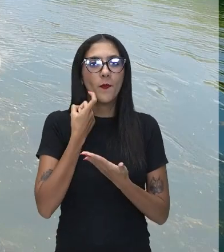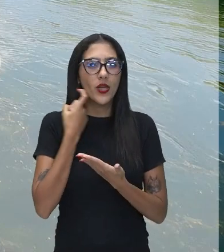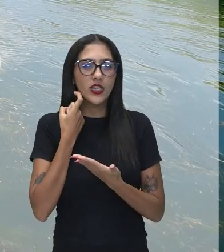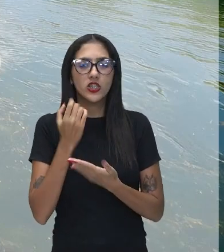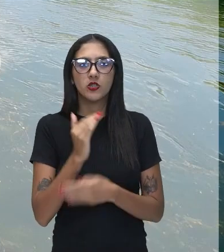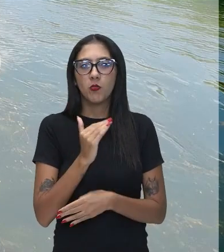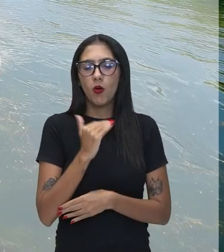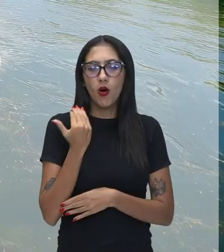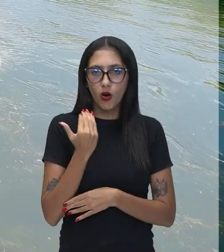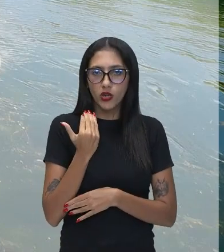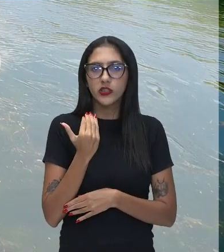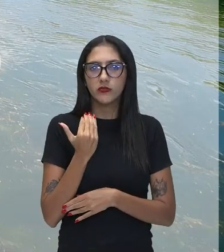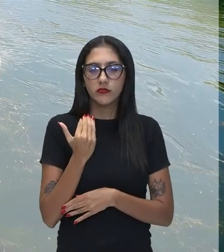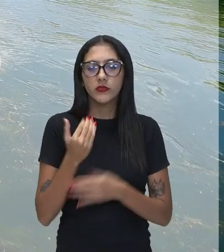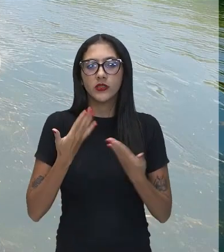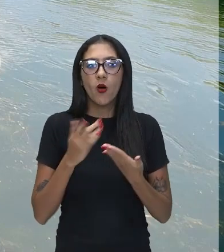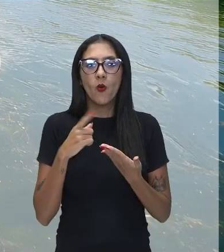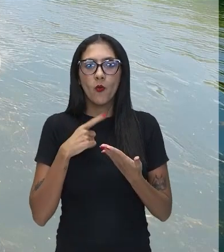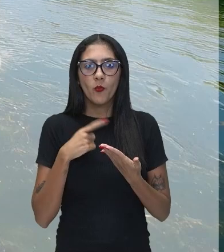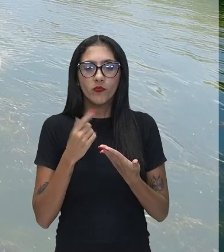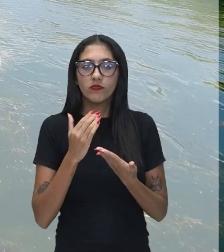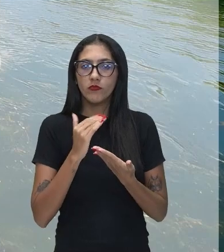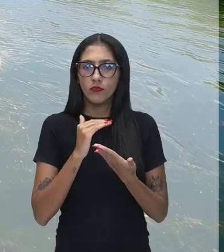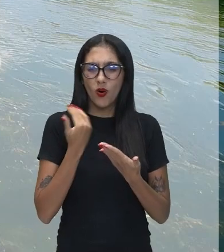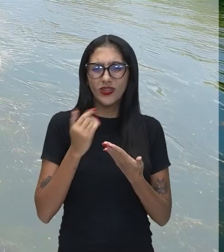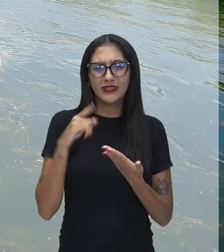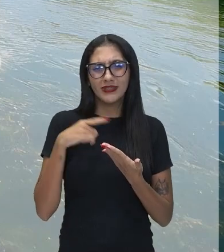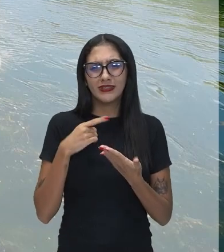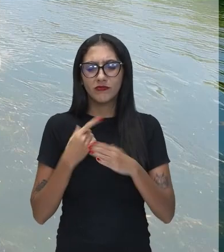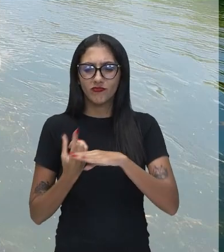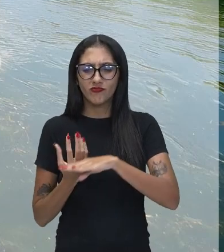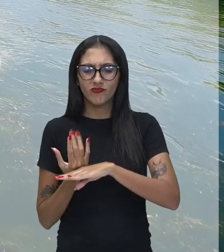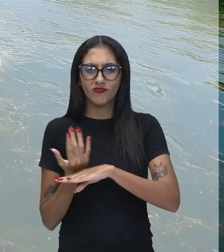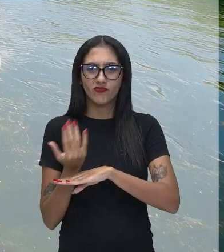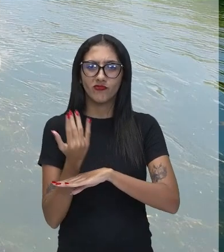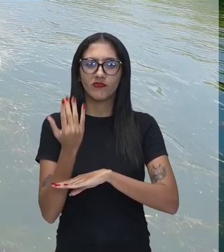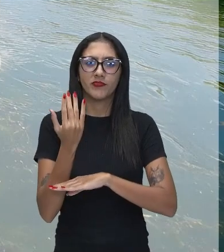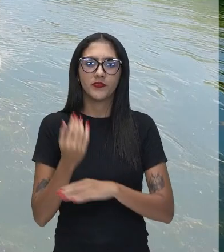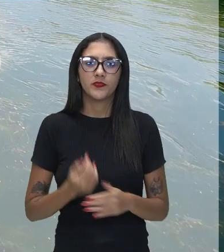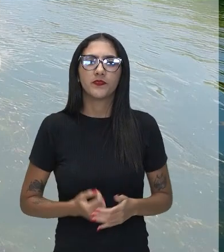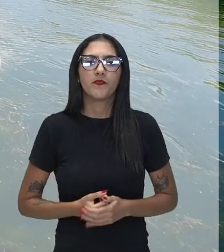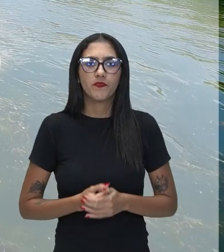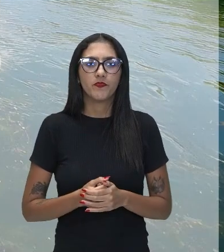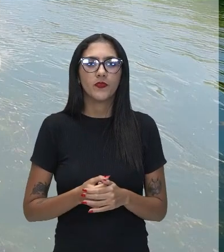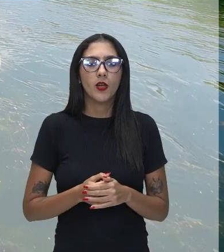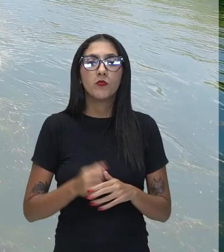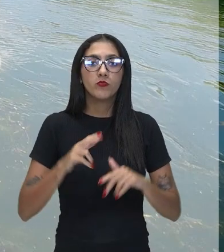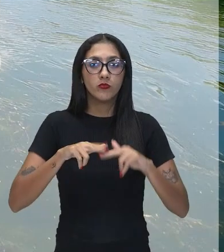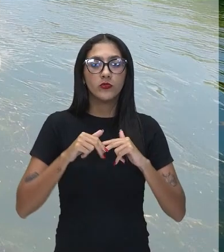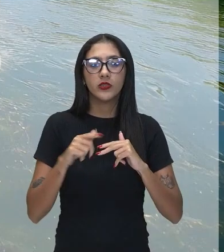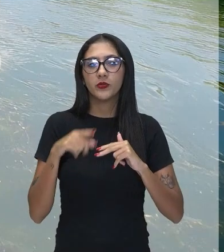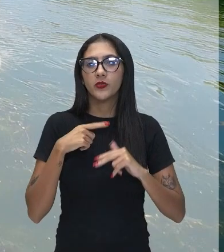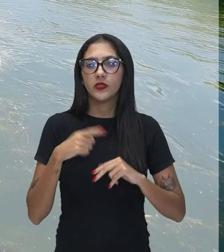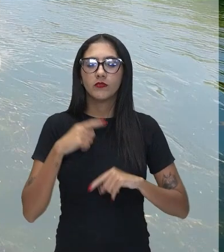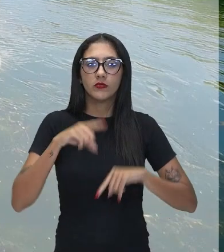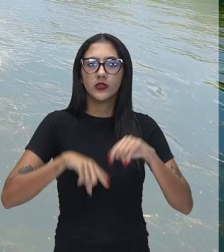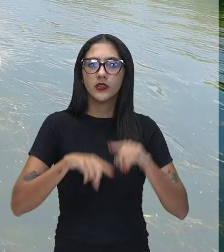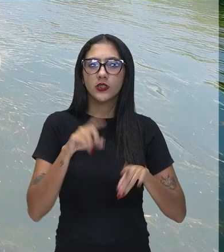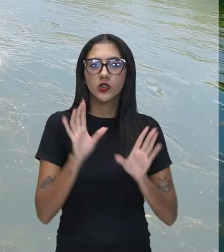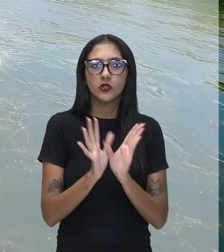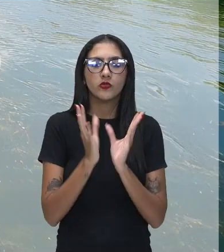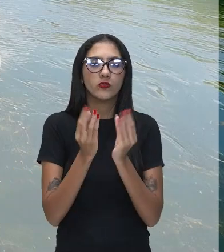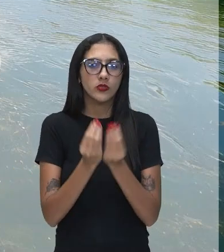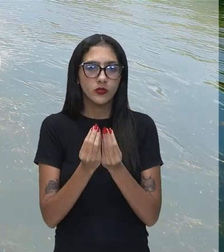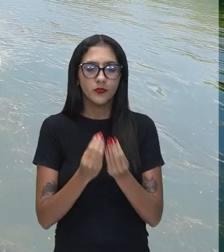a liberação das aminas e a gente sente esse cheiro super desagradável. E as aminas têm esses cheiros desagradáveis. Por exemplo,